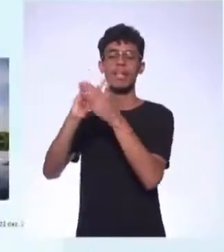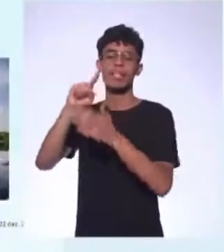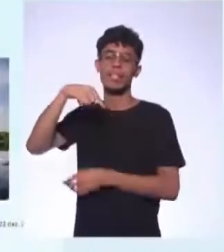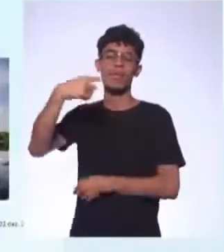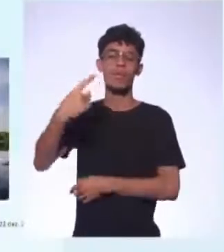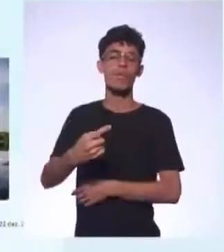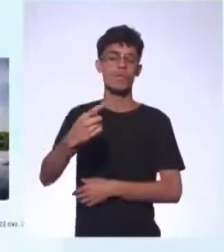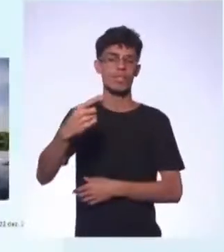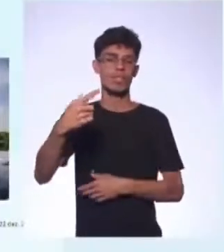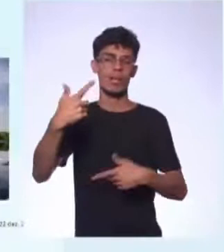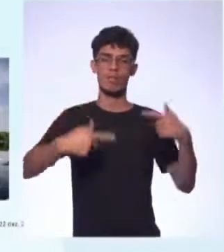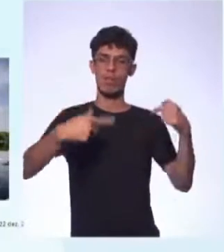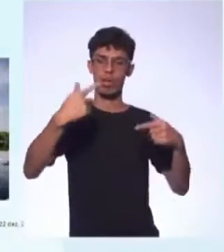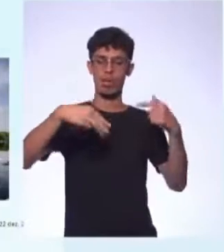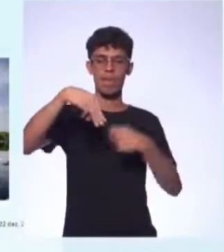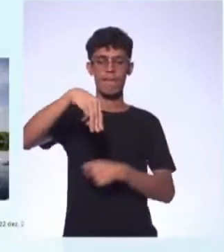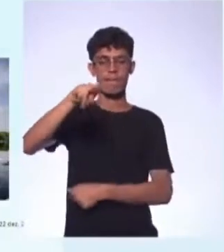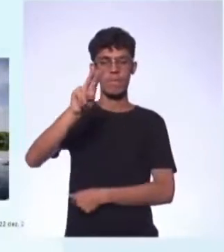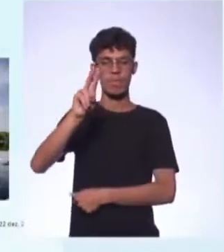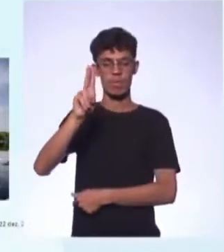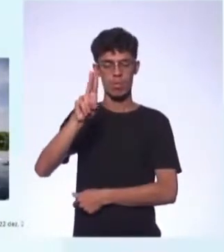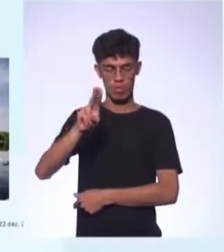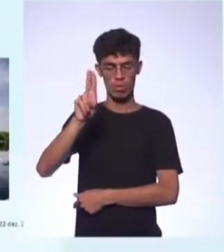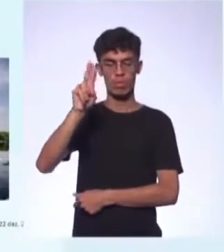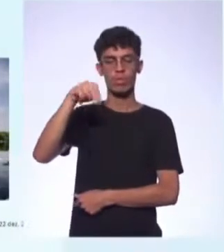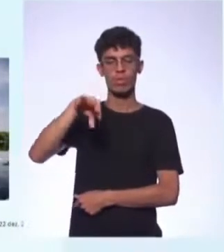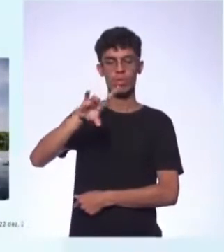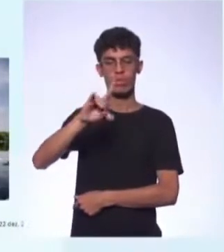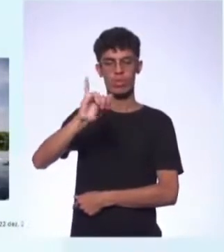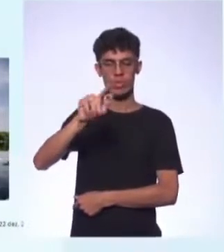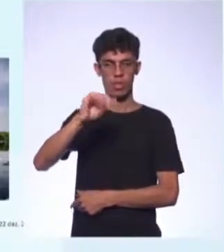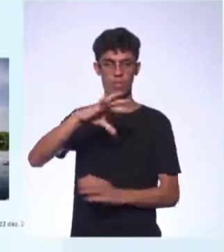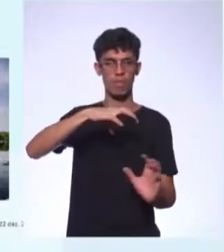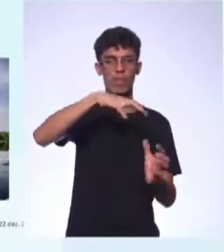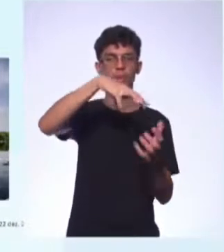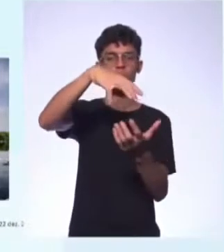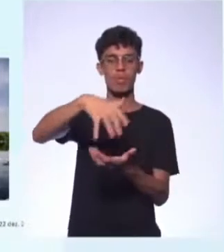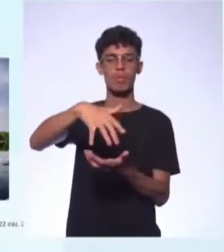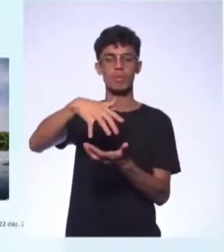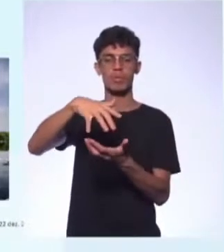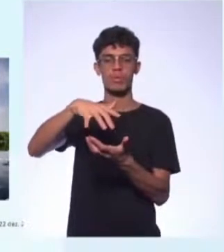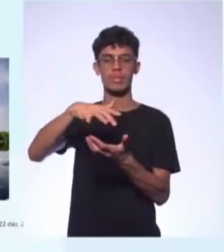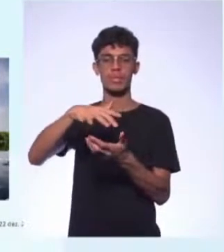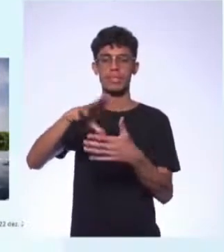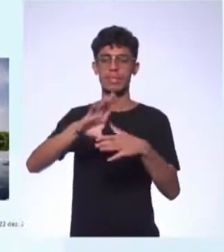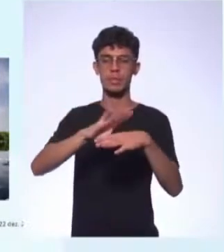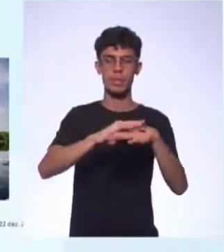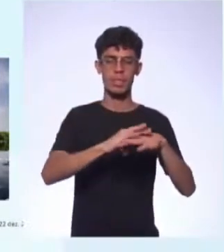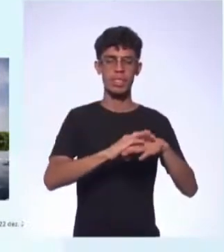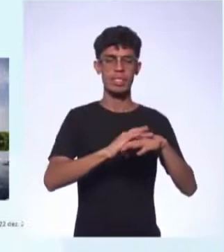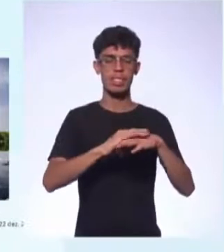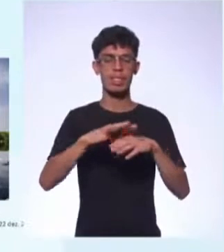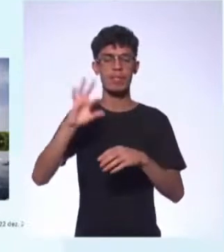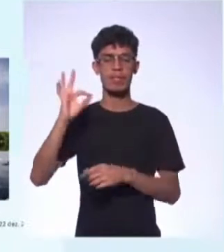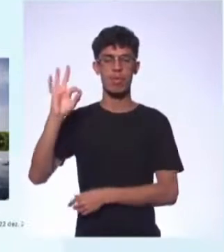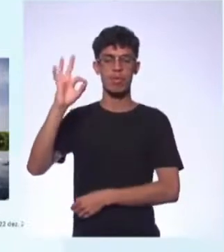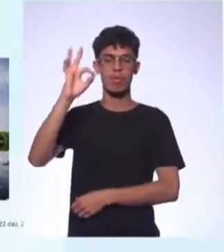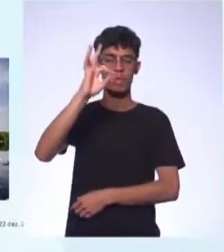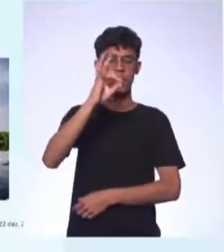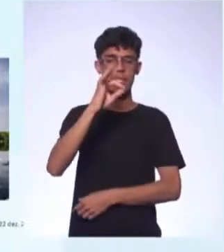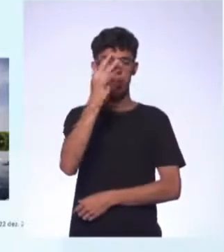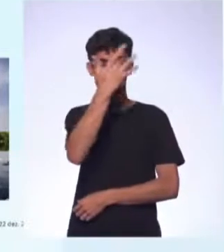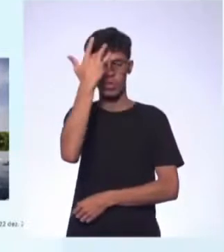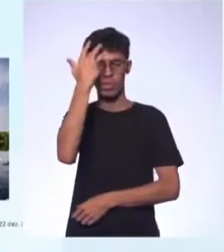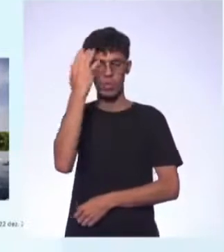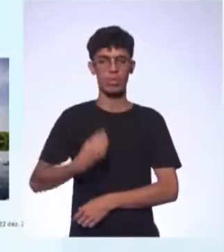Mundial para o combate aos mosquitos vetores de doenças como malária e dengue e também por fazendeiros